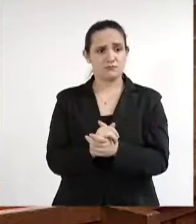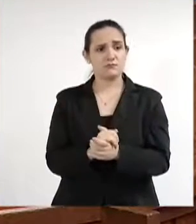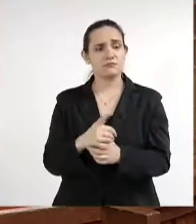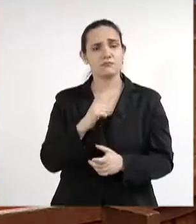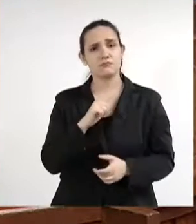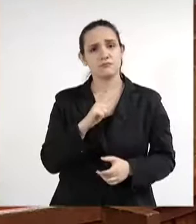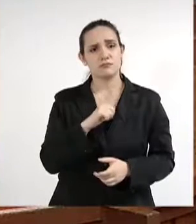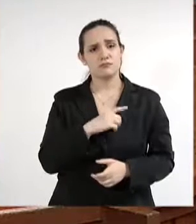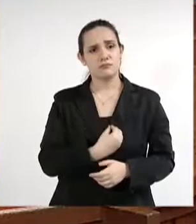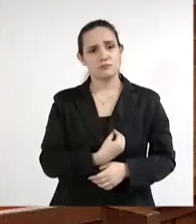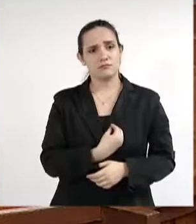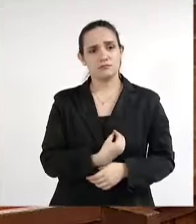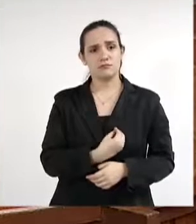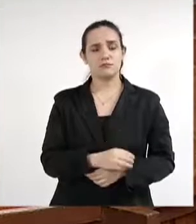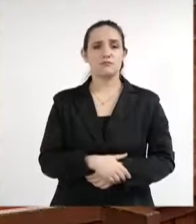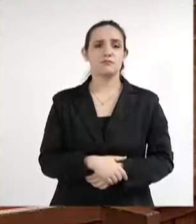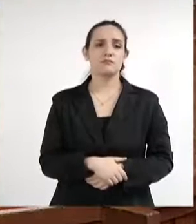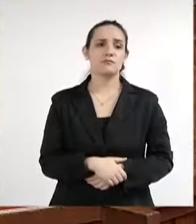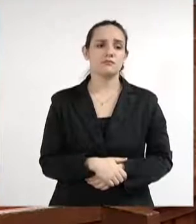a presença,